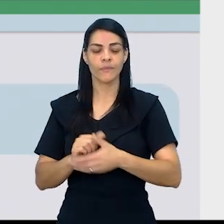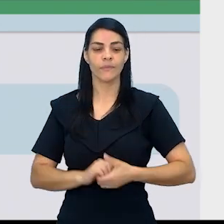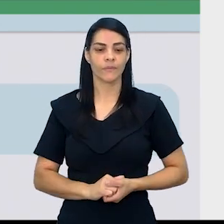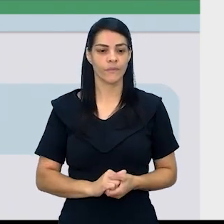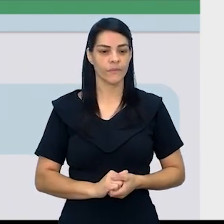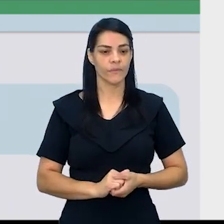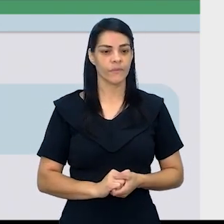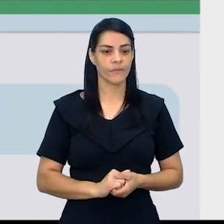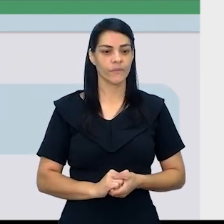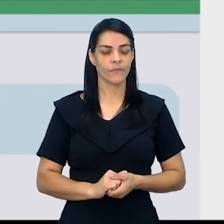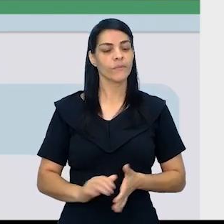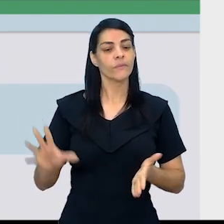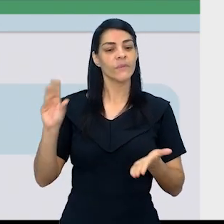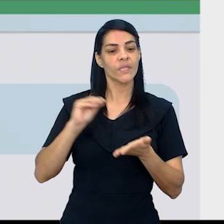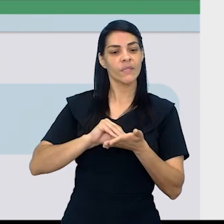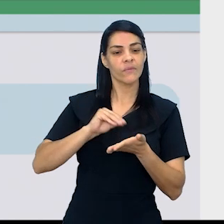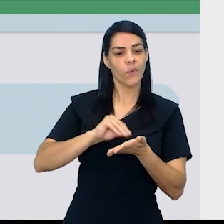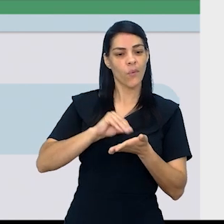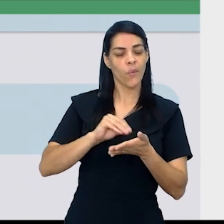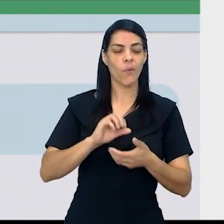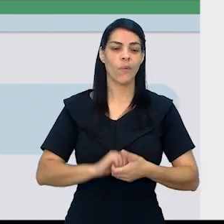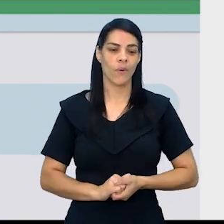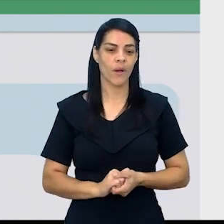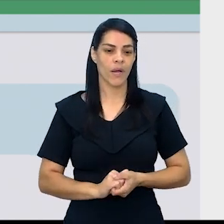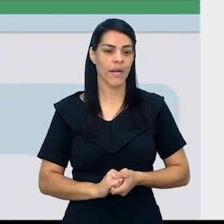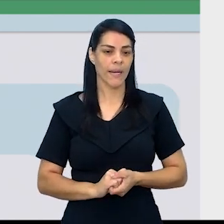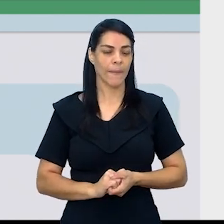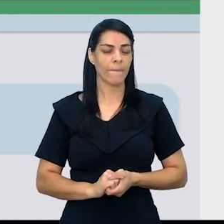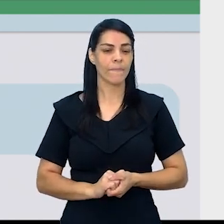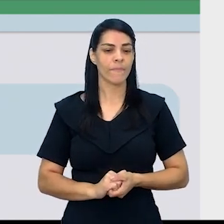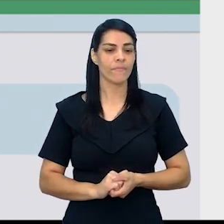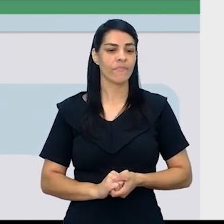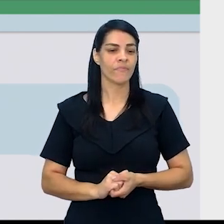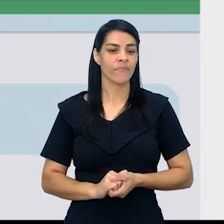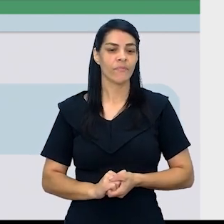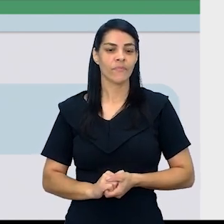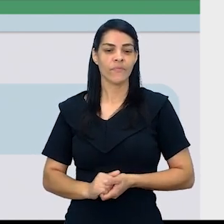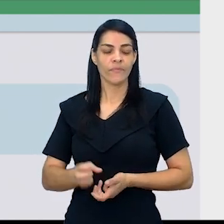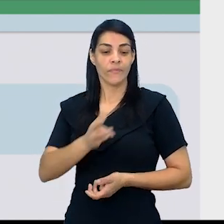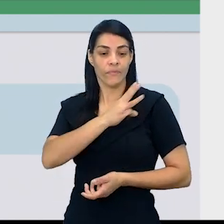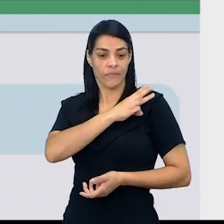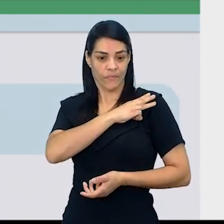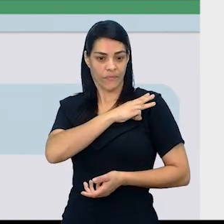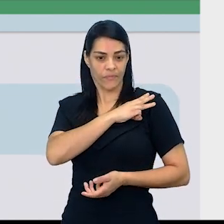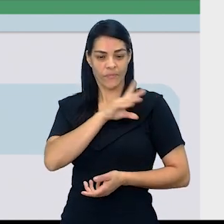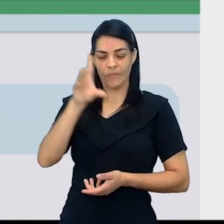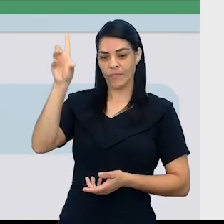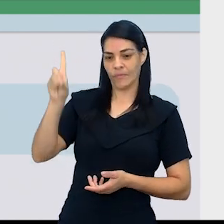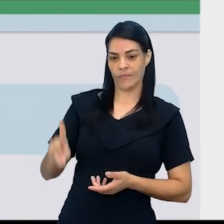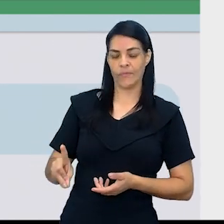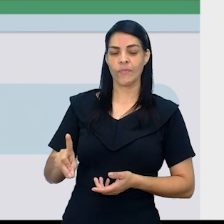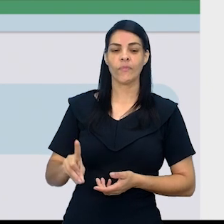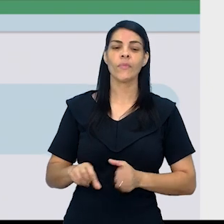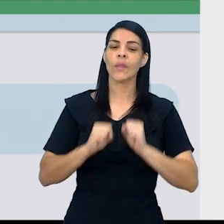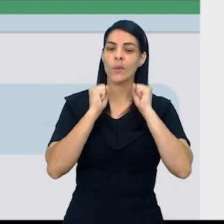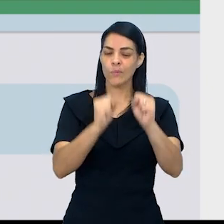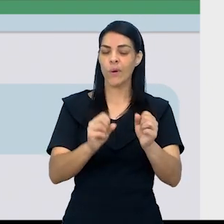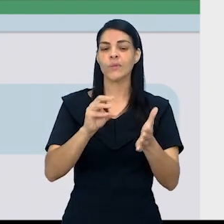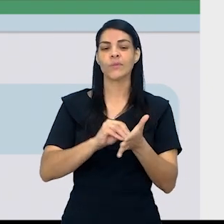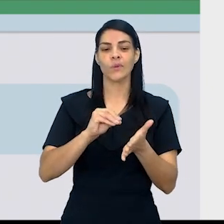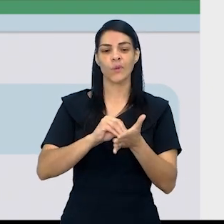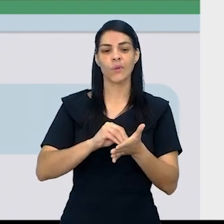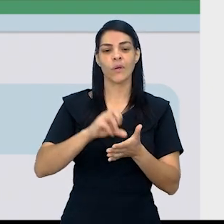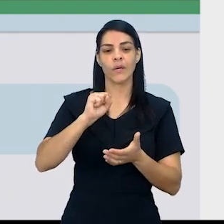eu vou em escola Vou colocar aqui uma anos finais primeiro uma diretoria posso colocar São Carlos que também tivemos